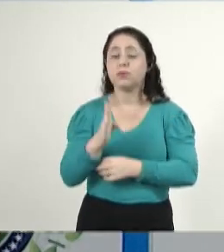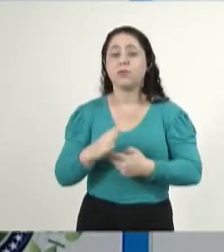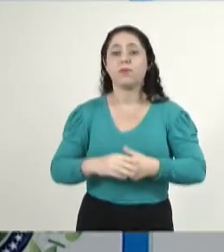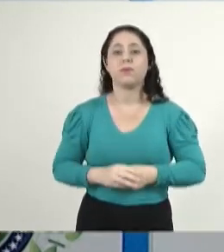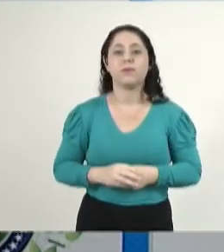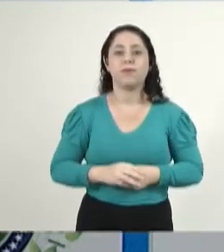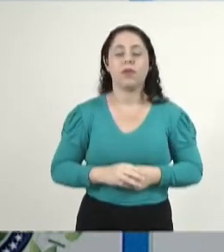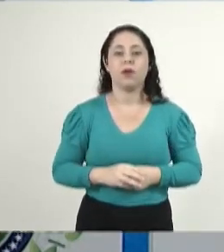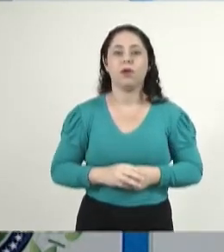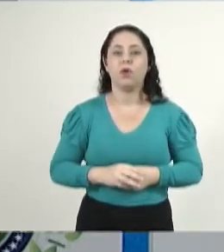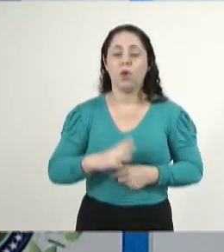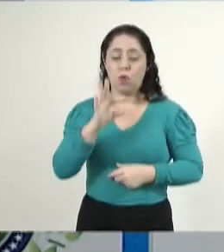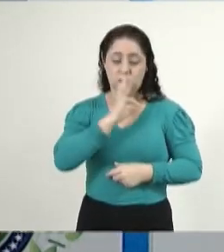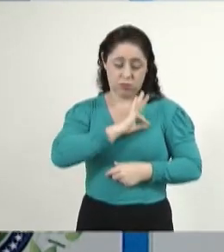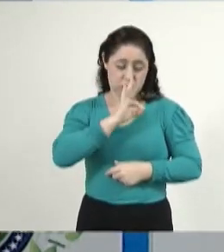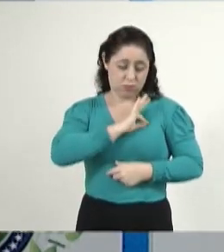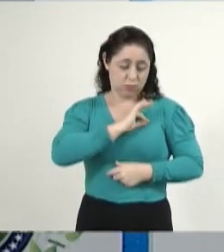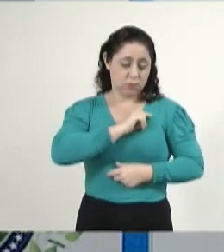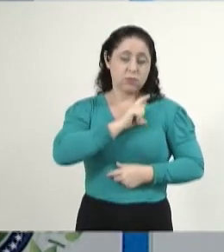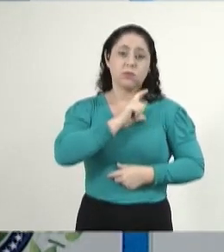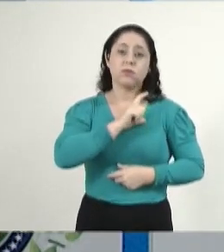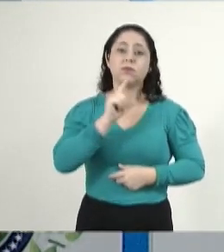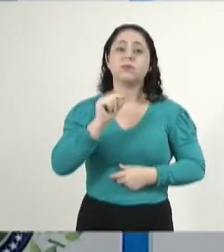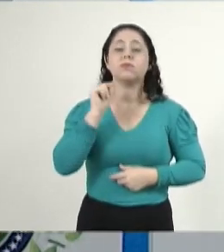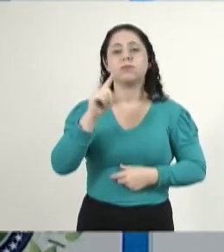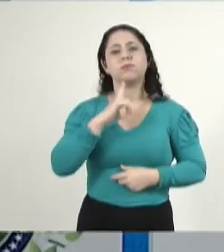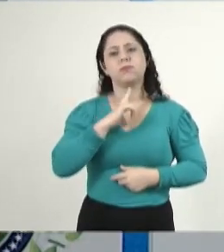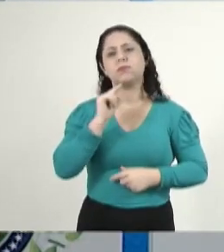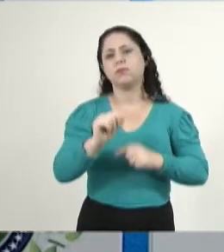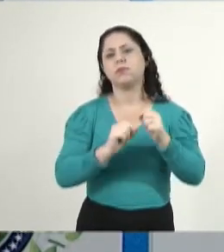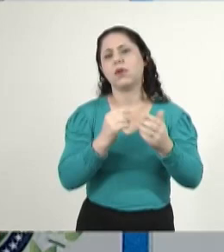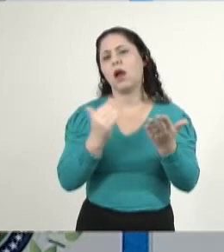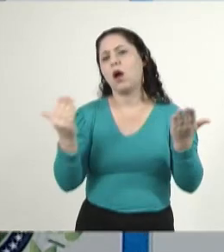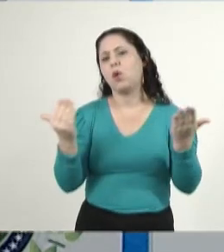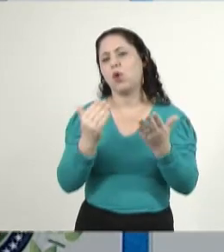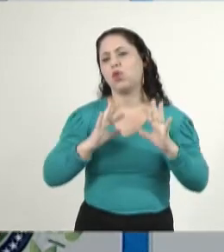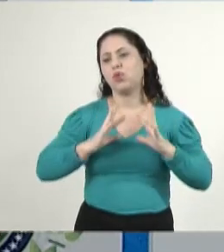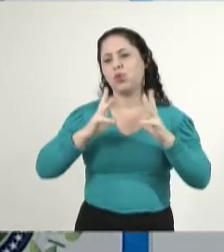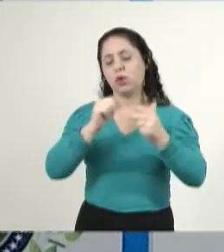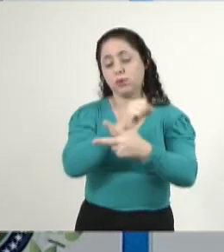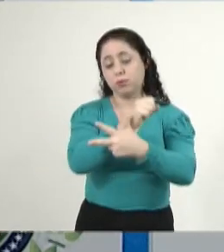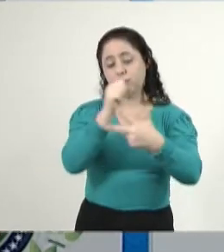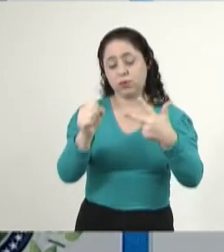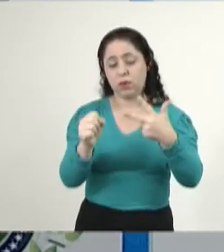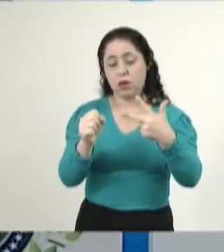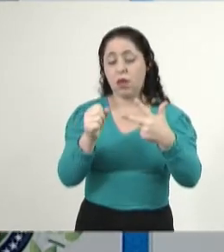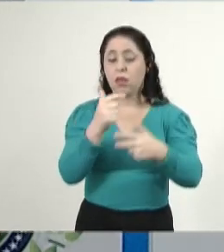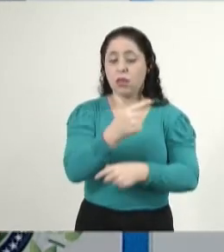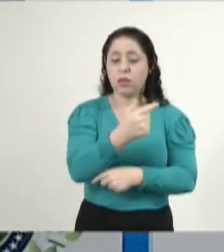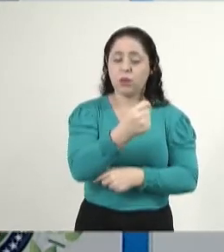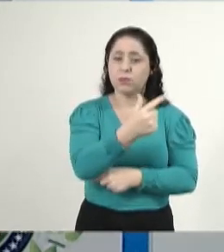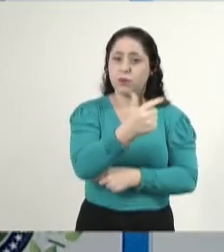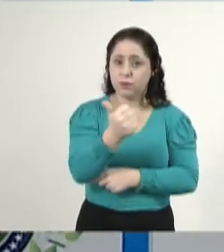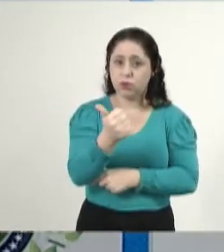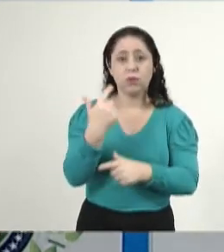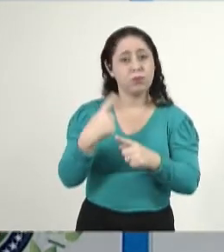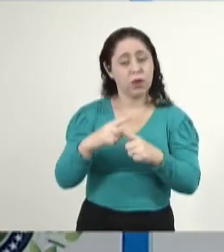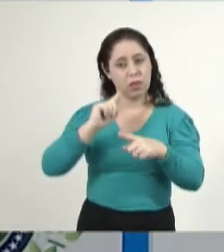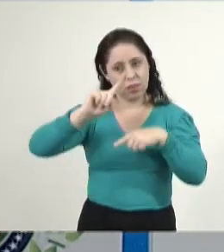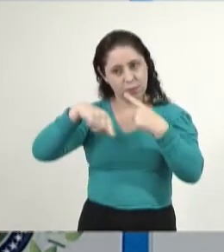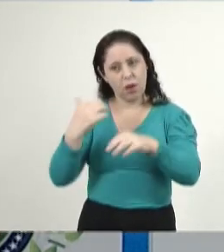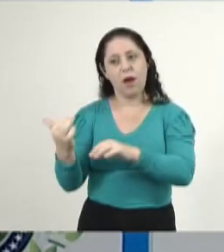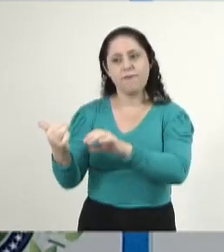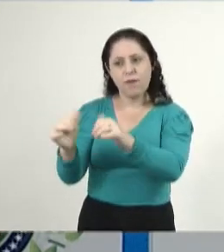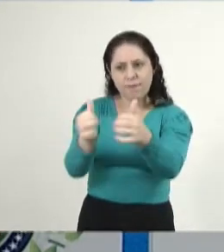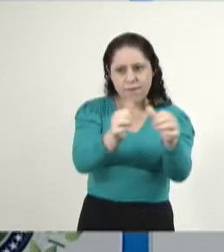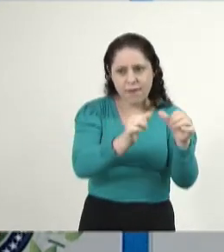Essa revisão geral anual, reajuste geral anual, ela existe agora para todos os poderes desde 2021, salvo engano, porque depois de uma